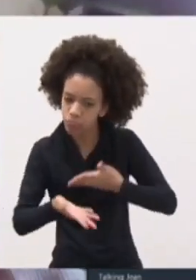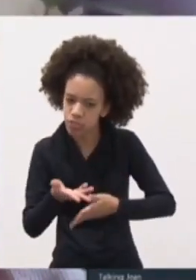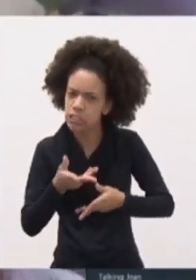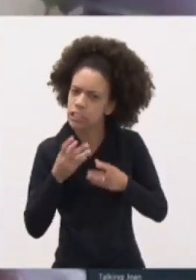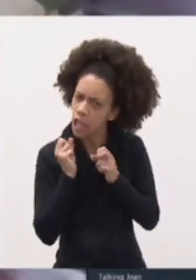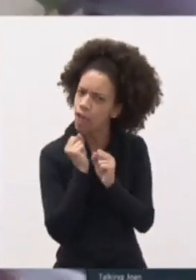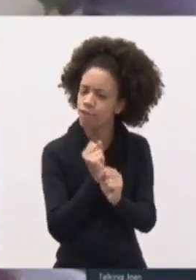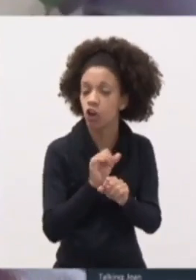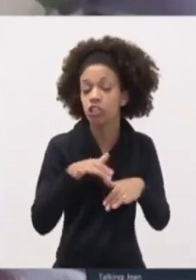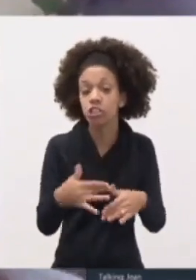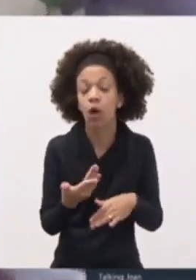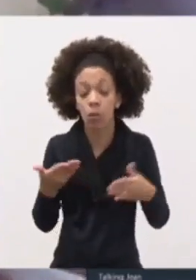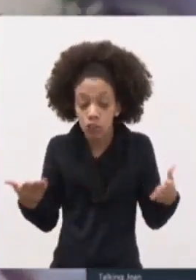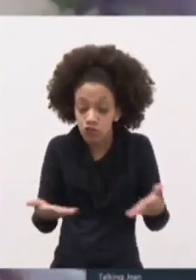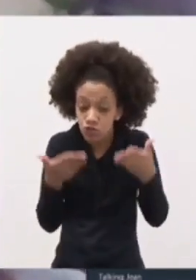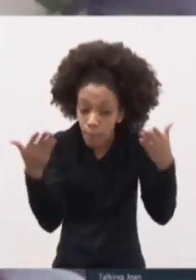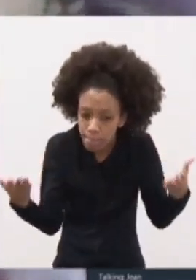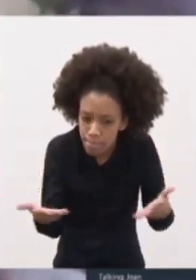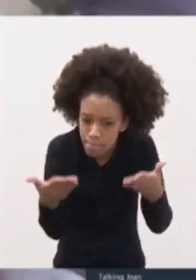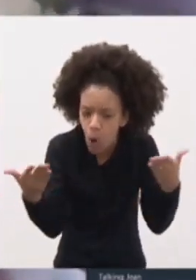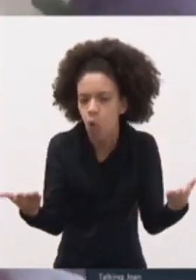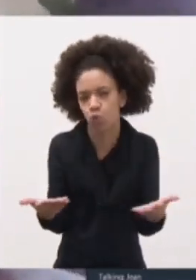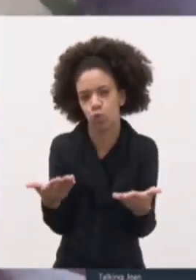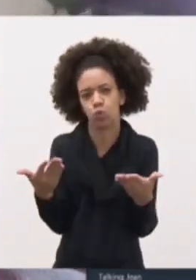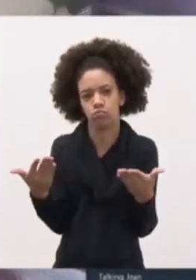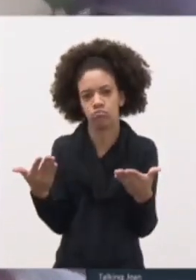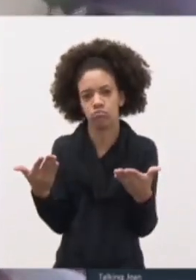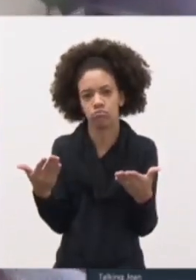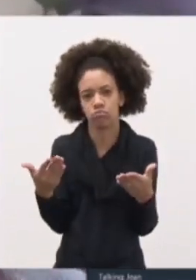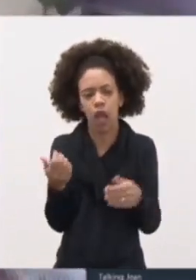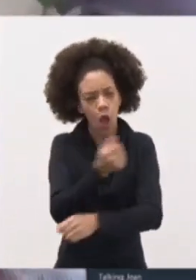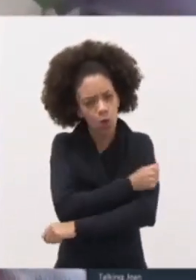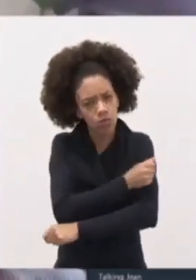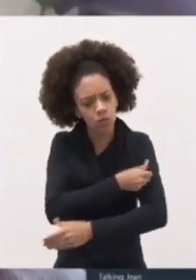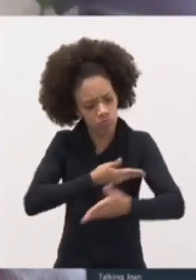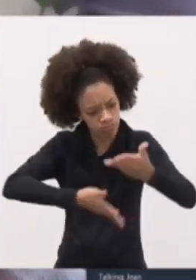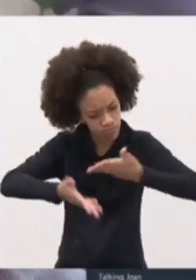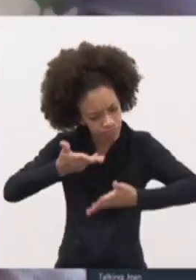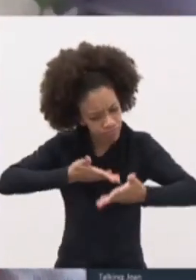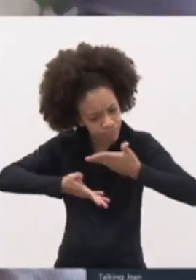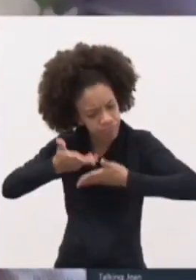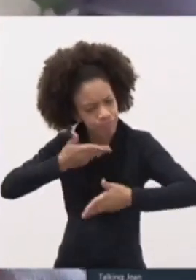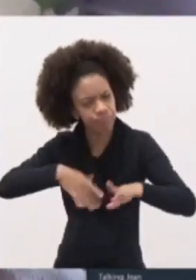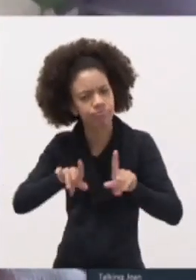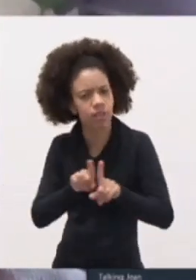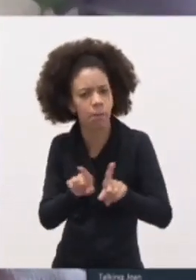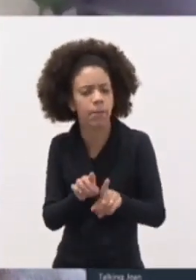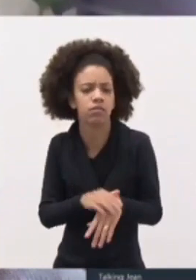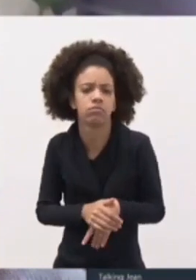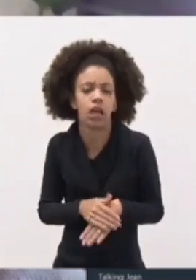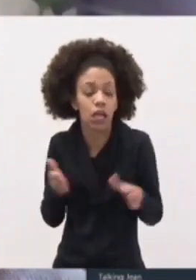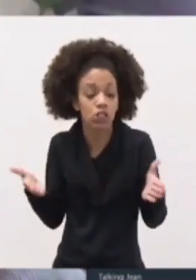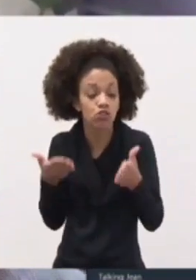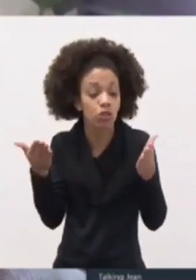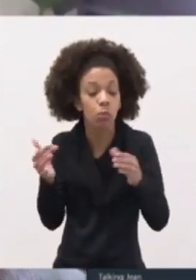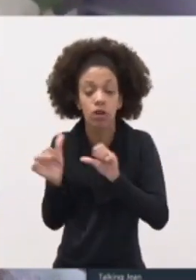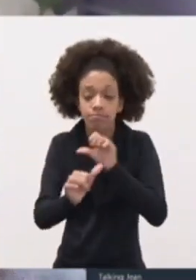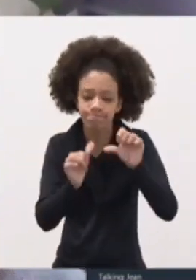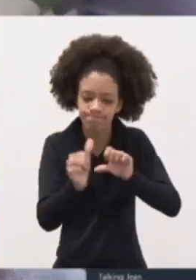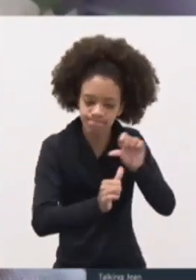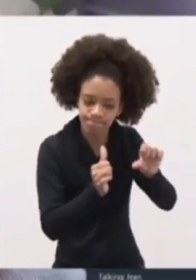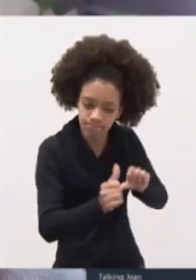estimule sim seus alunos a trazerem conhecimentos de tecnologia, estimulem a troca entre eles,